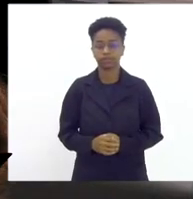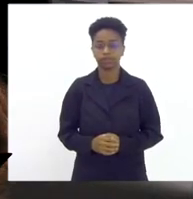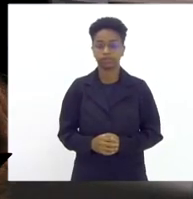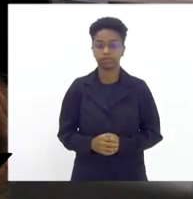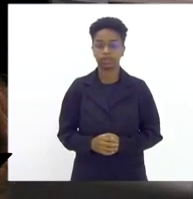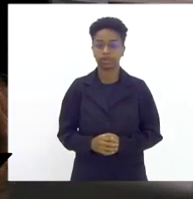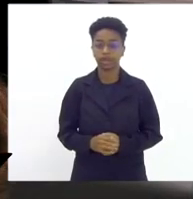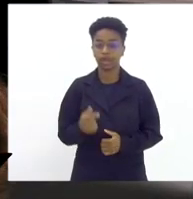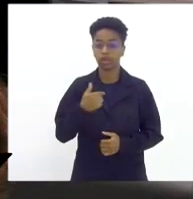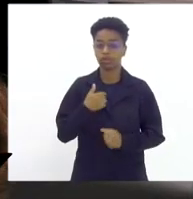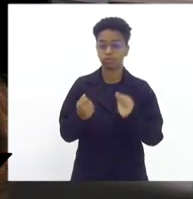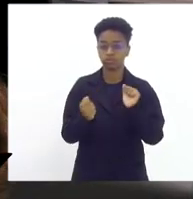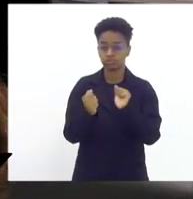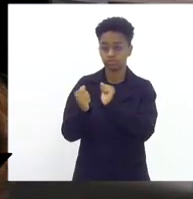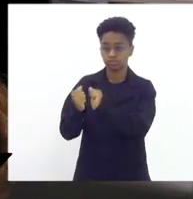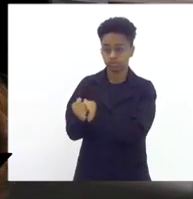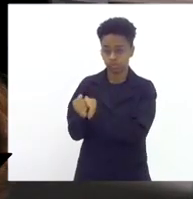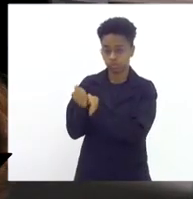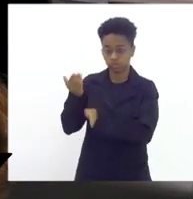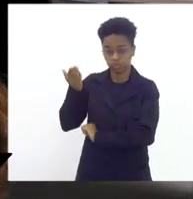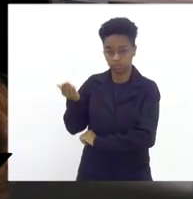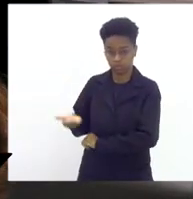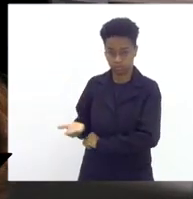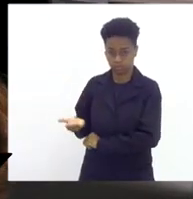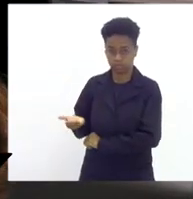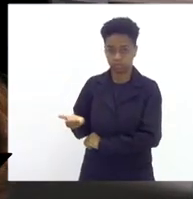né que de alguma forma